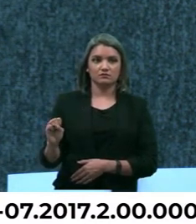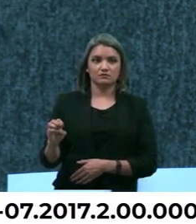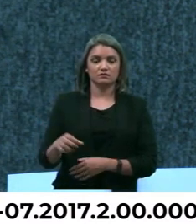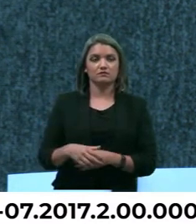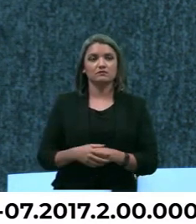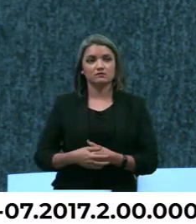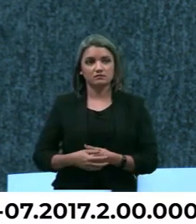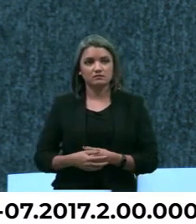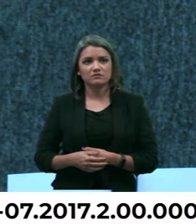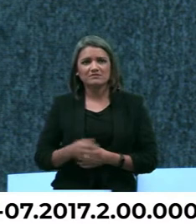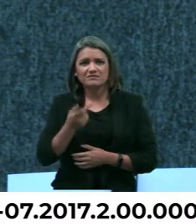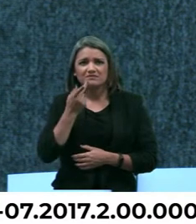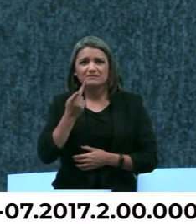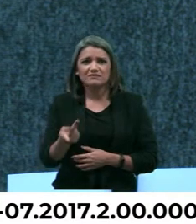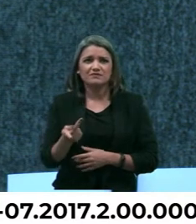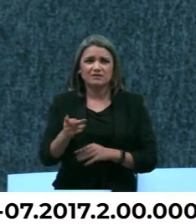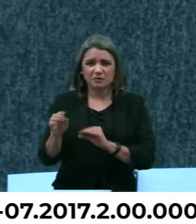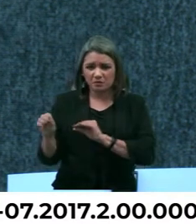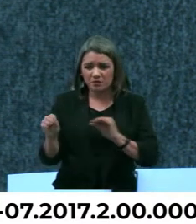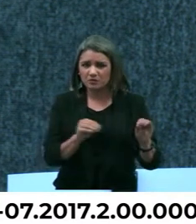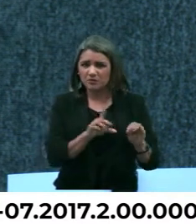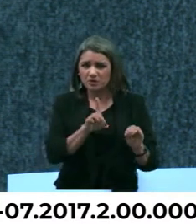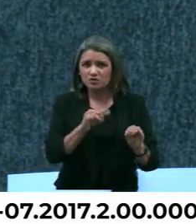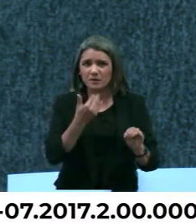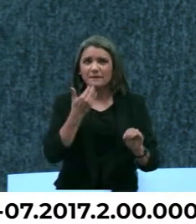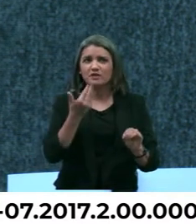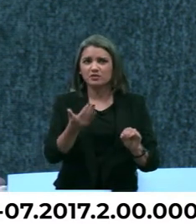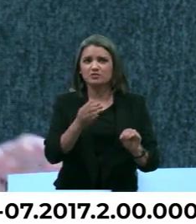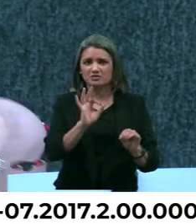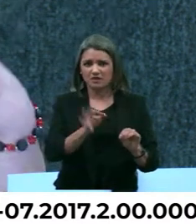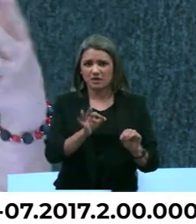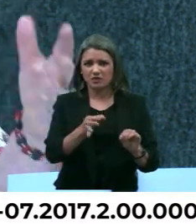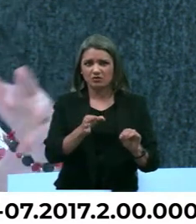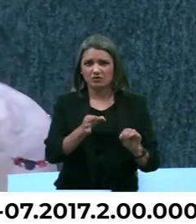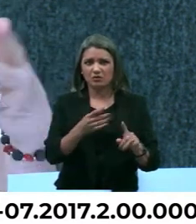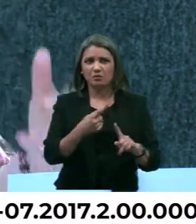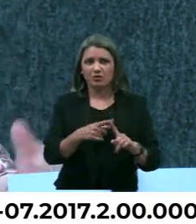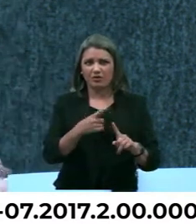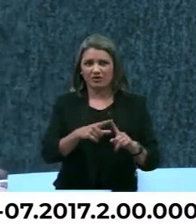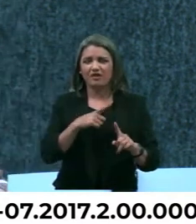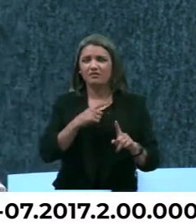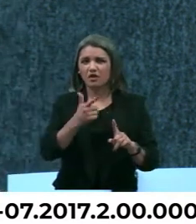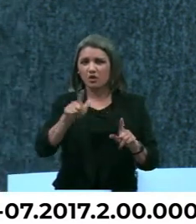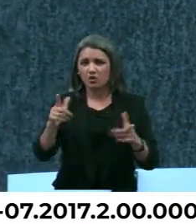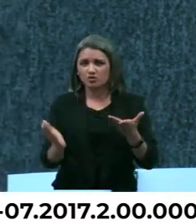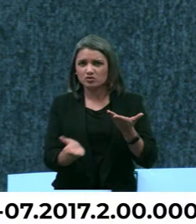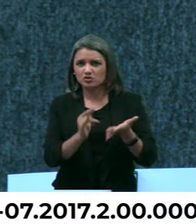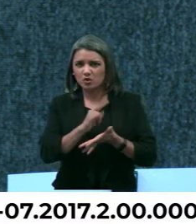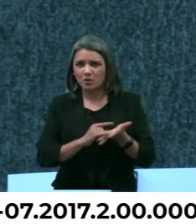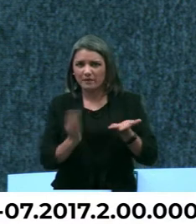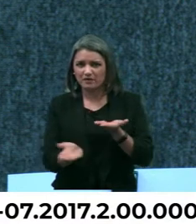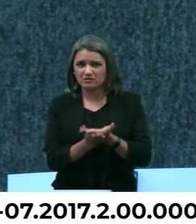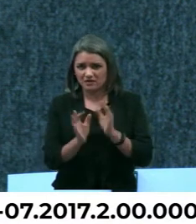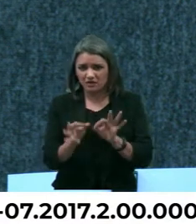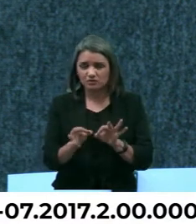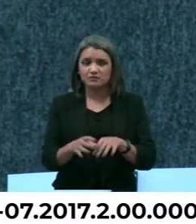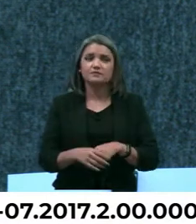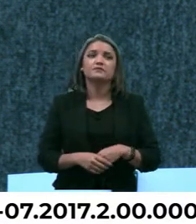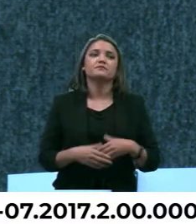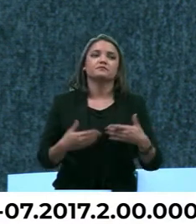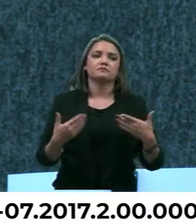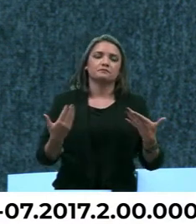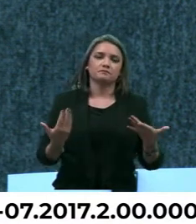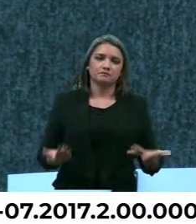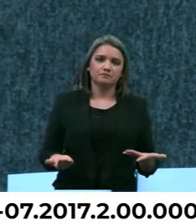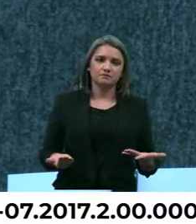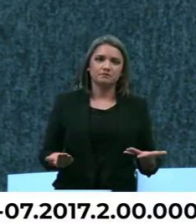noticia o adiamento, né, conselheiro Márcio, em função da juntada de alguma manifestação ou documento, né? É isso.